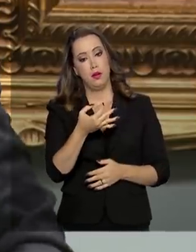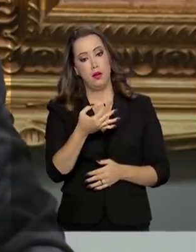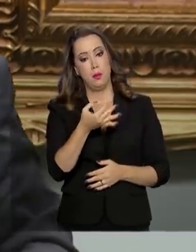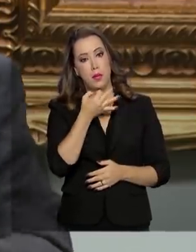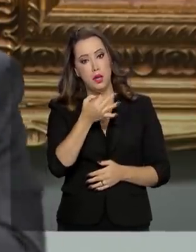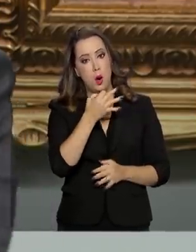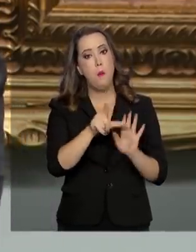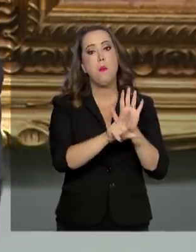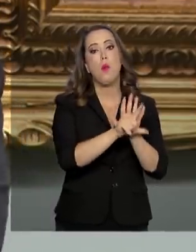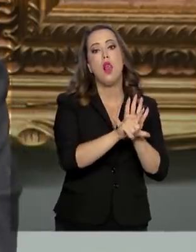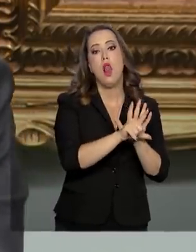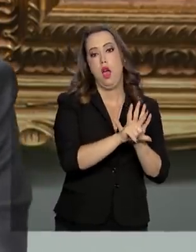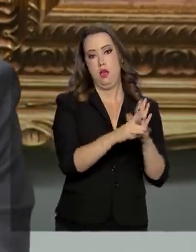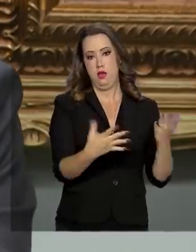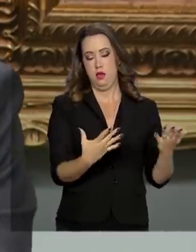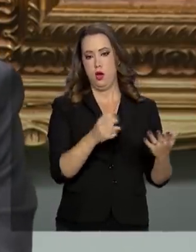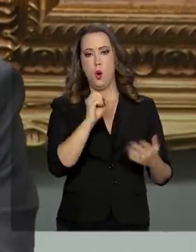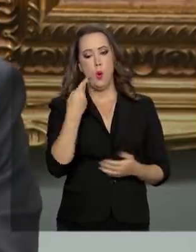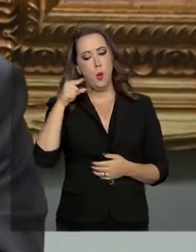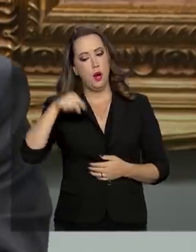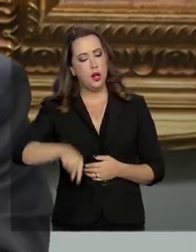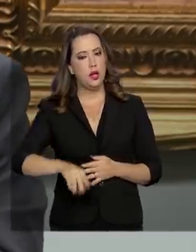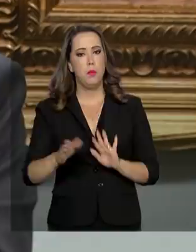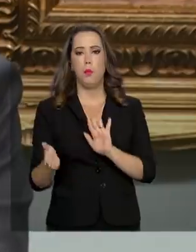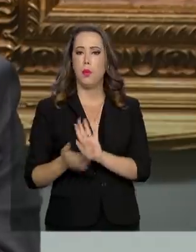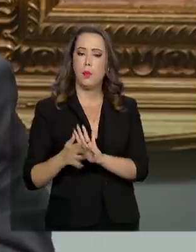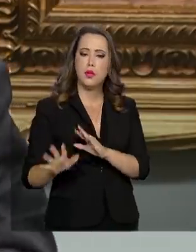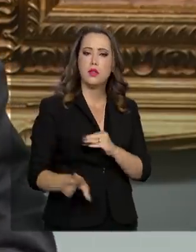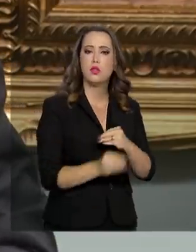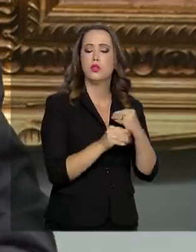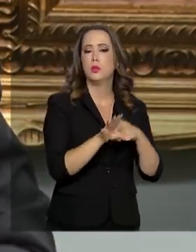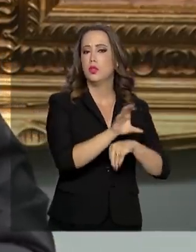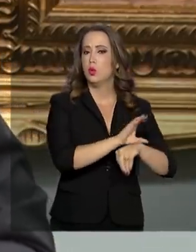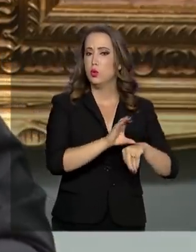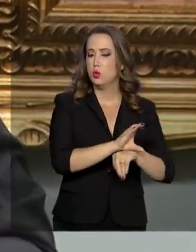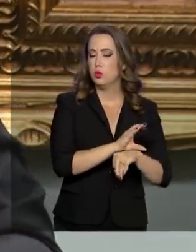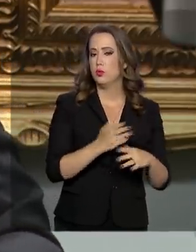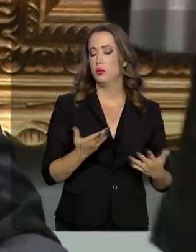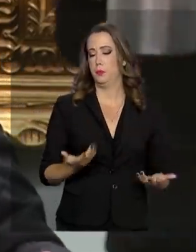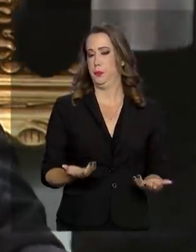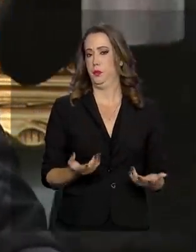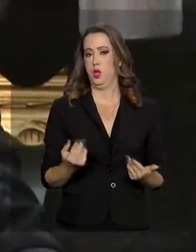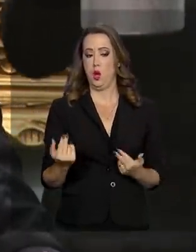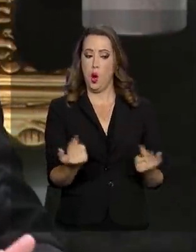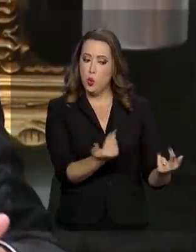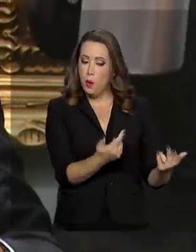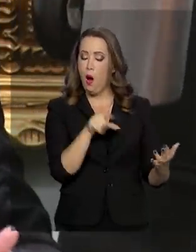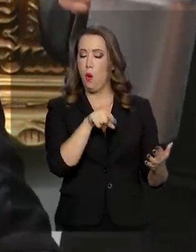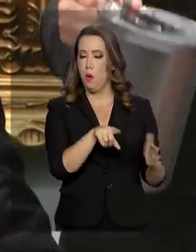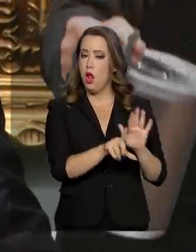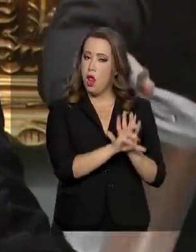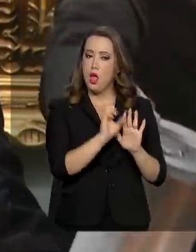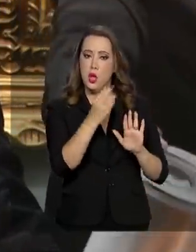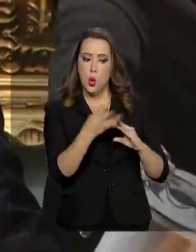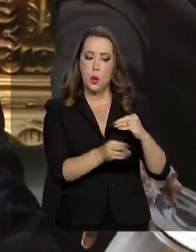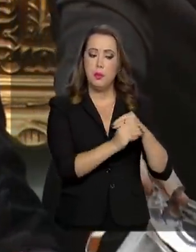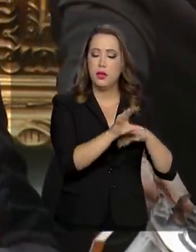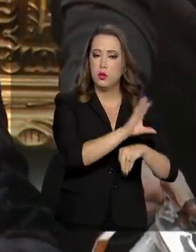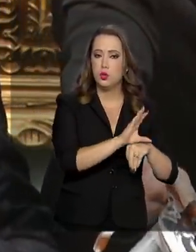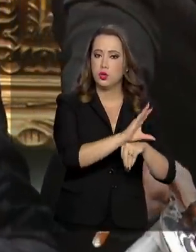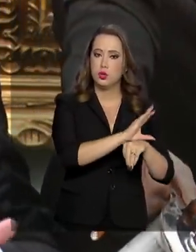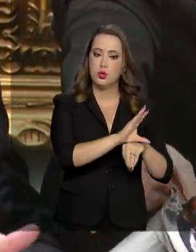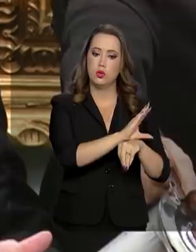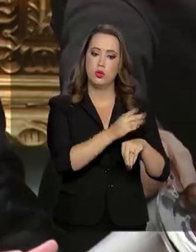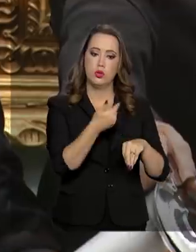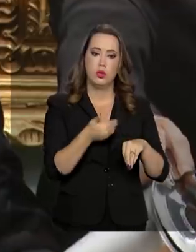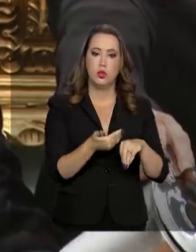ordinária ou como é o caso aqui por proposta de emenda à condicional ambas as propostas não ferem